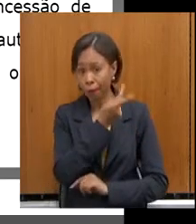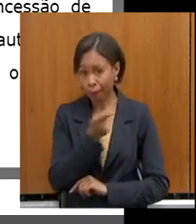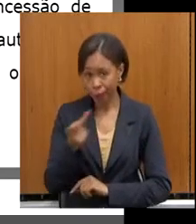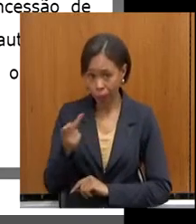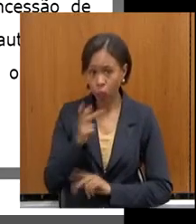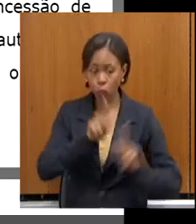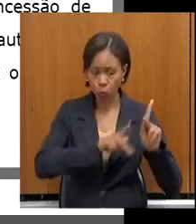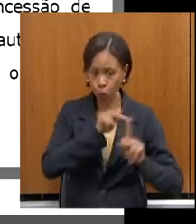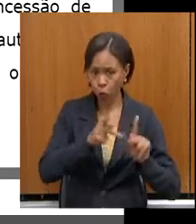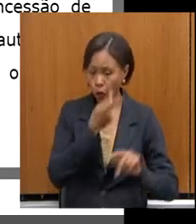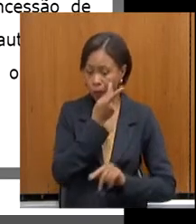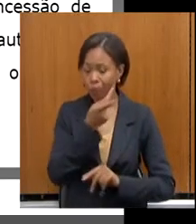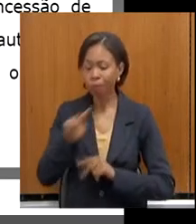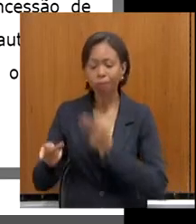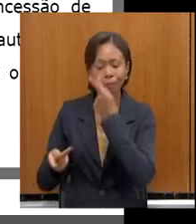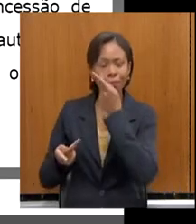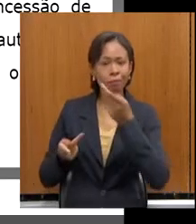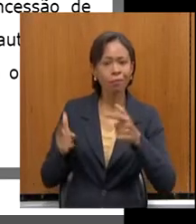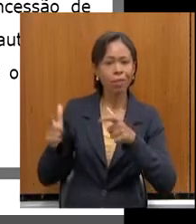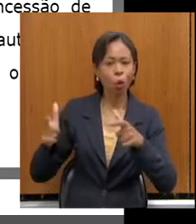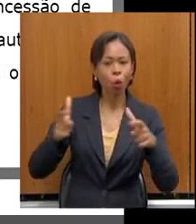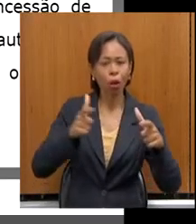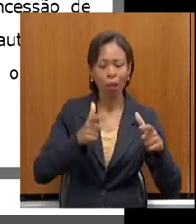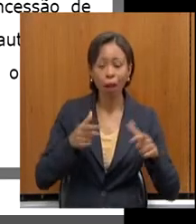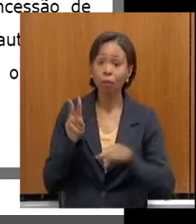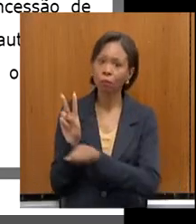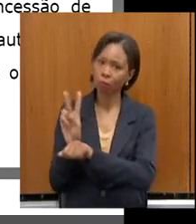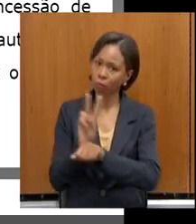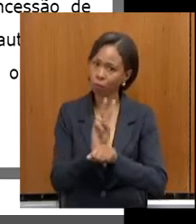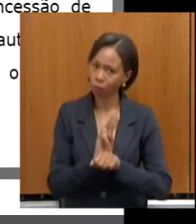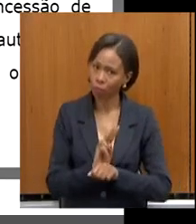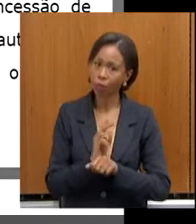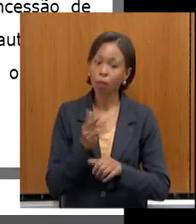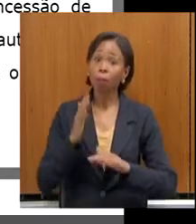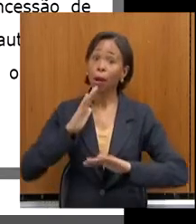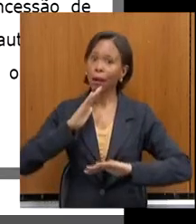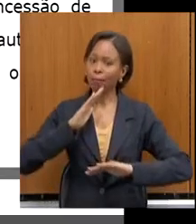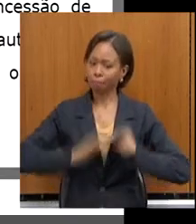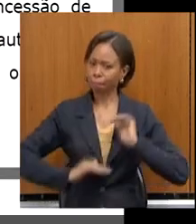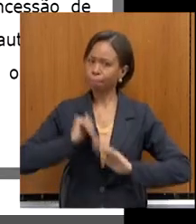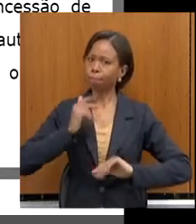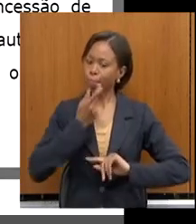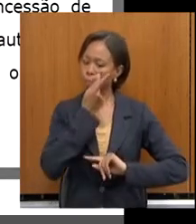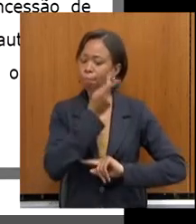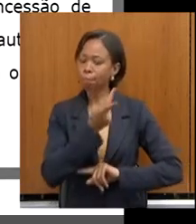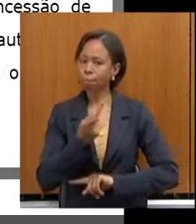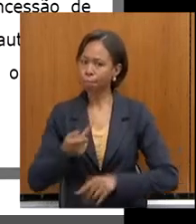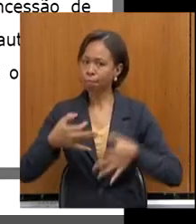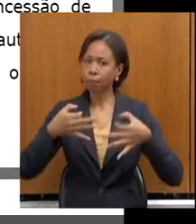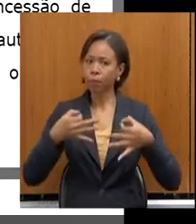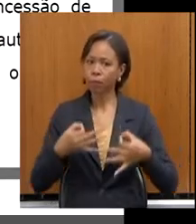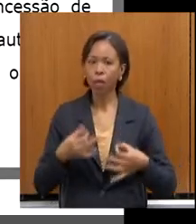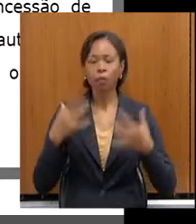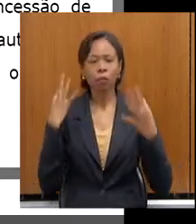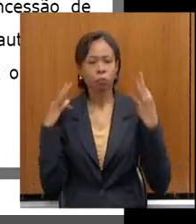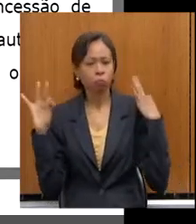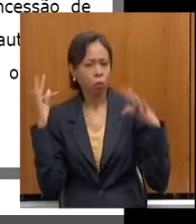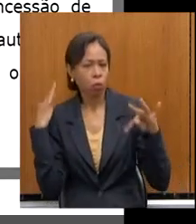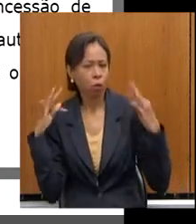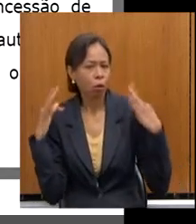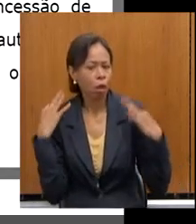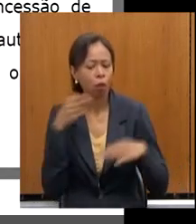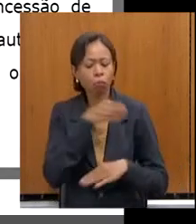pública nas unidades de conservação mais profissional e mais própria a condições de turismo